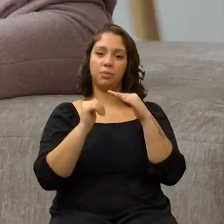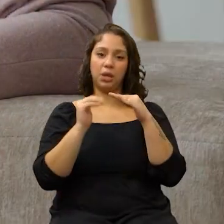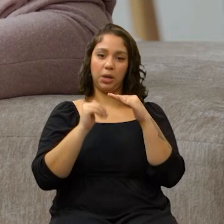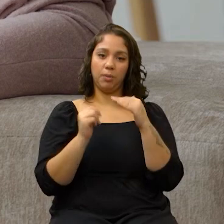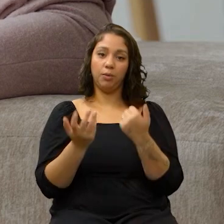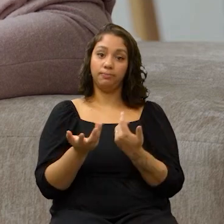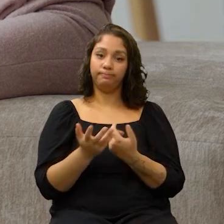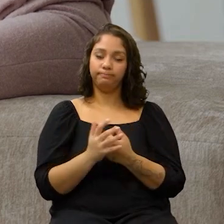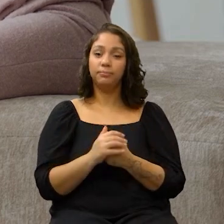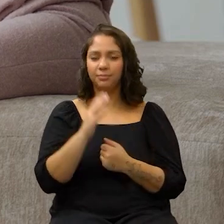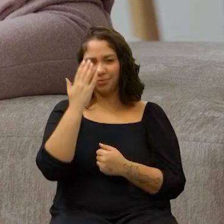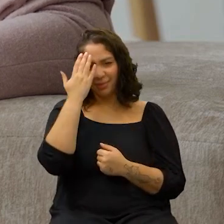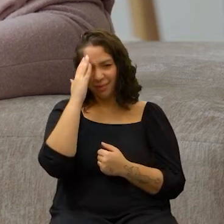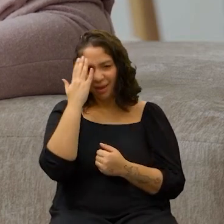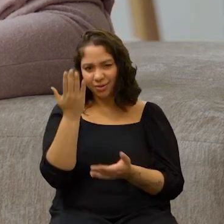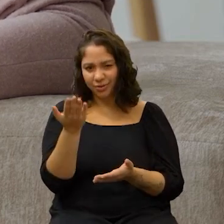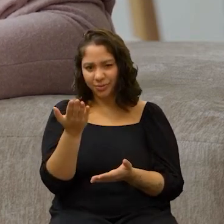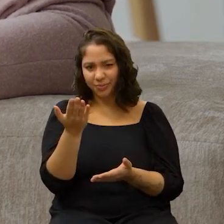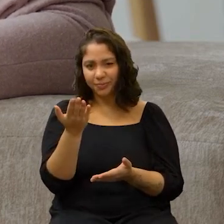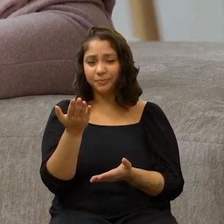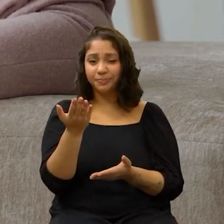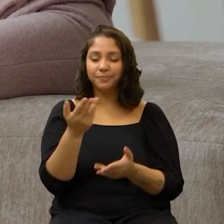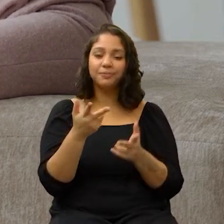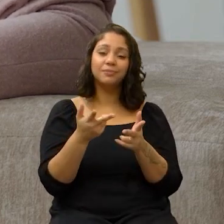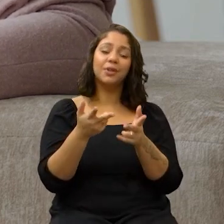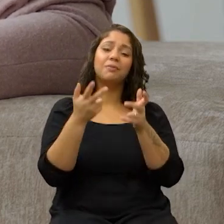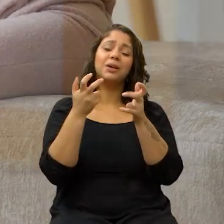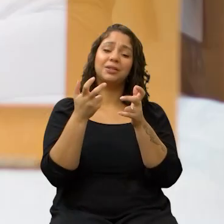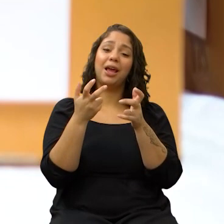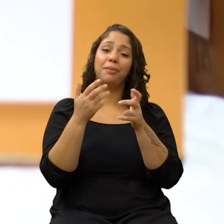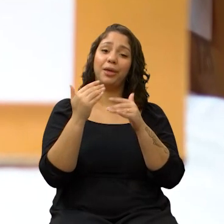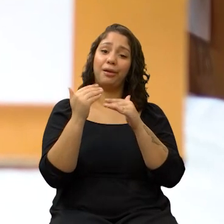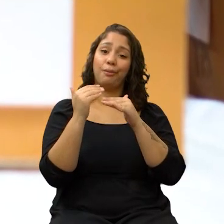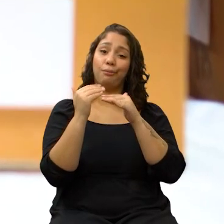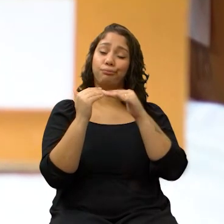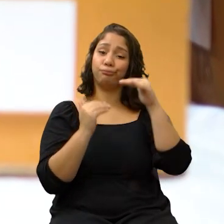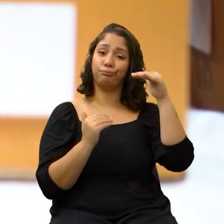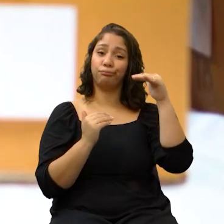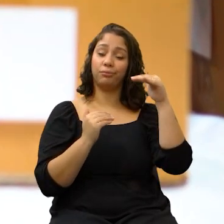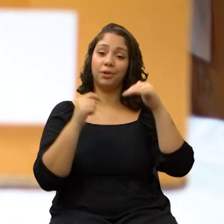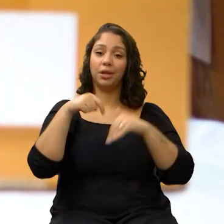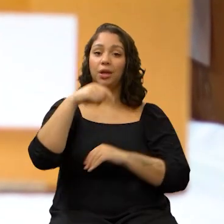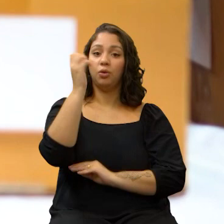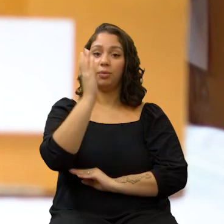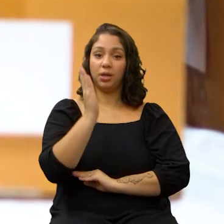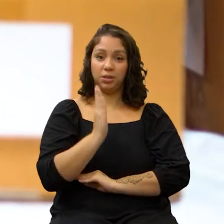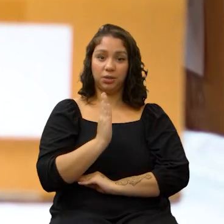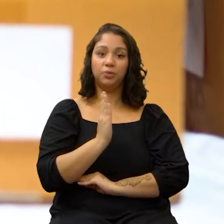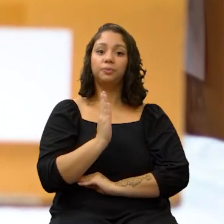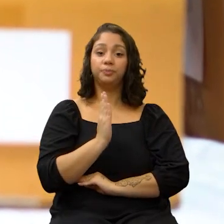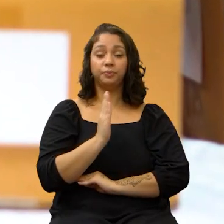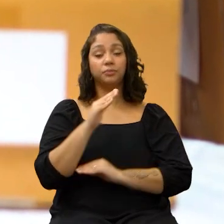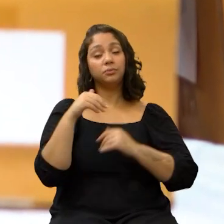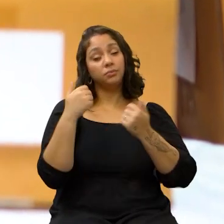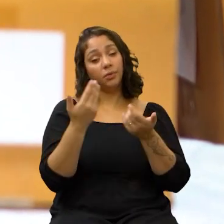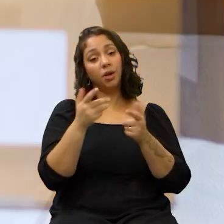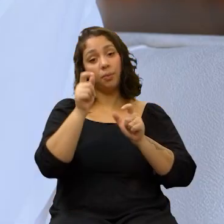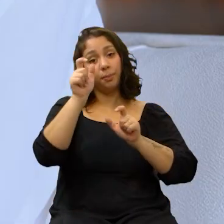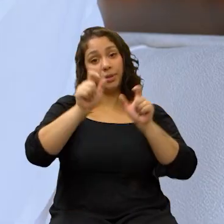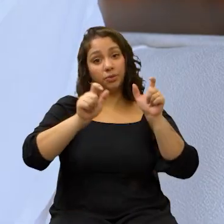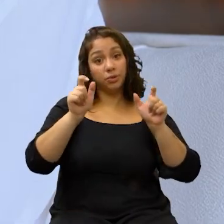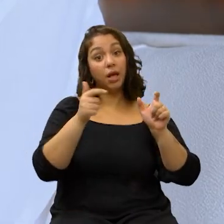entende? Então, só por aí a gente vê que tem uma disparidade muito grande no Brasil, e aí as